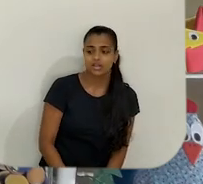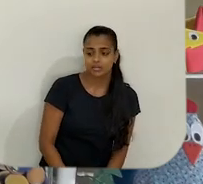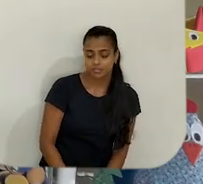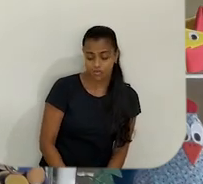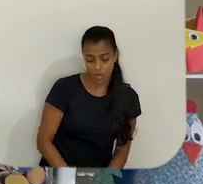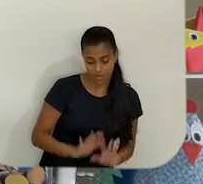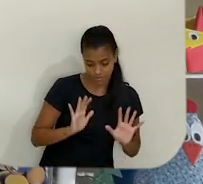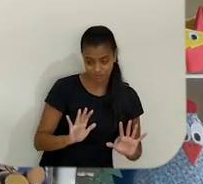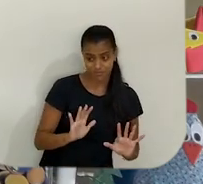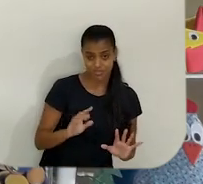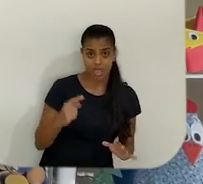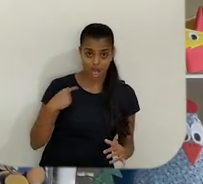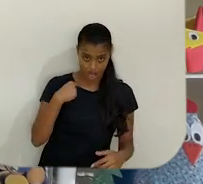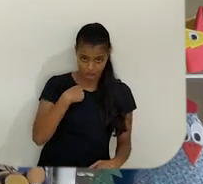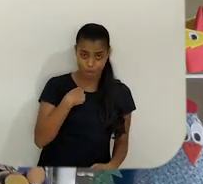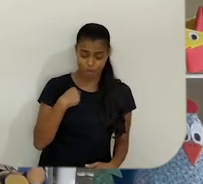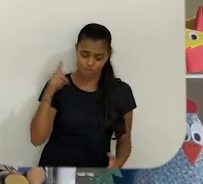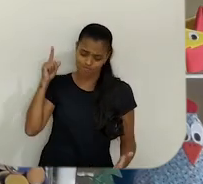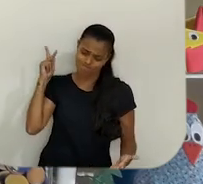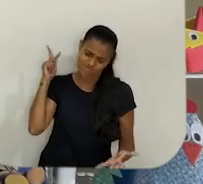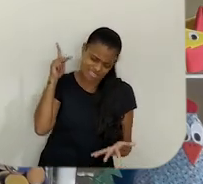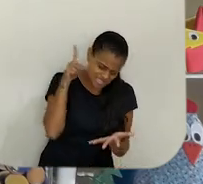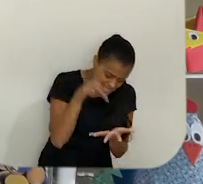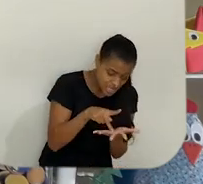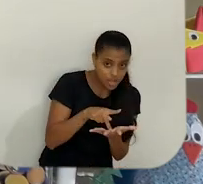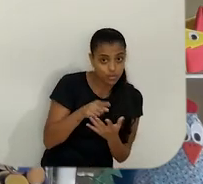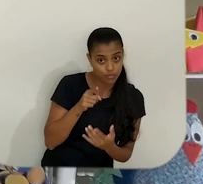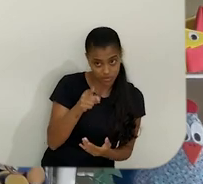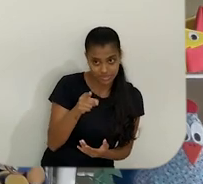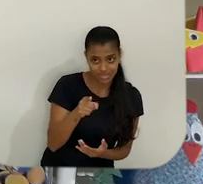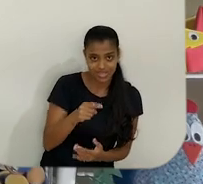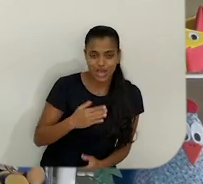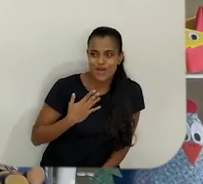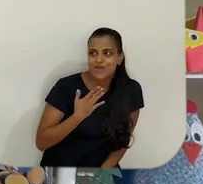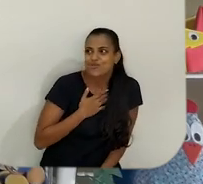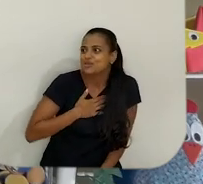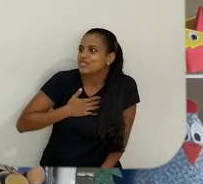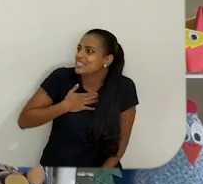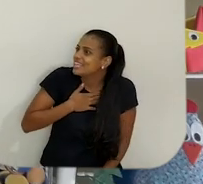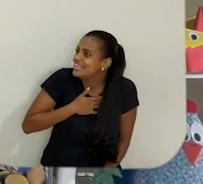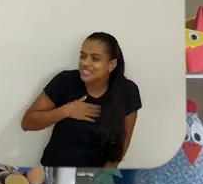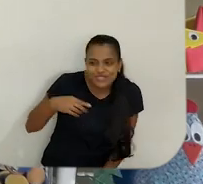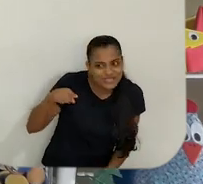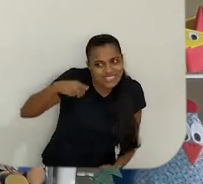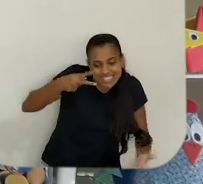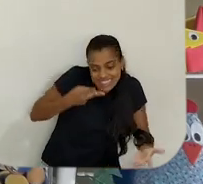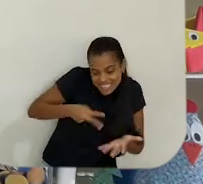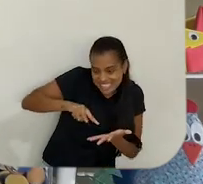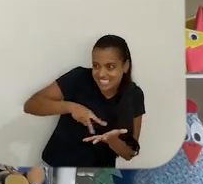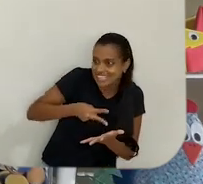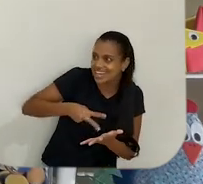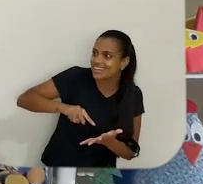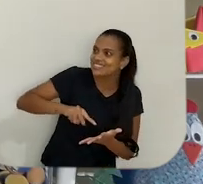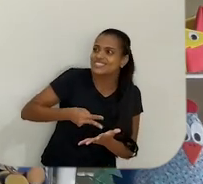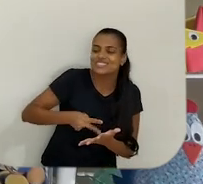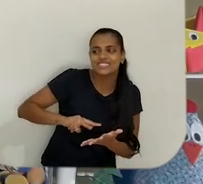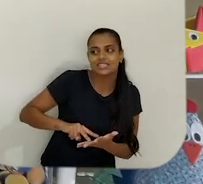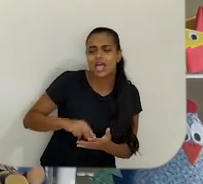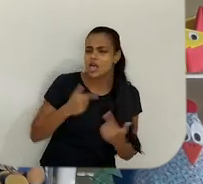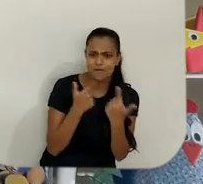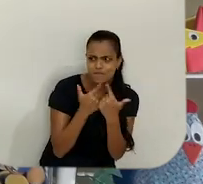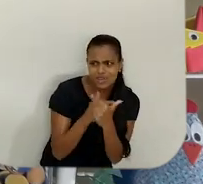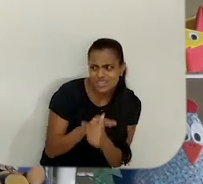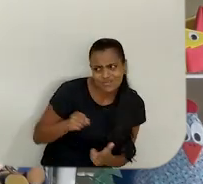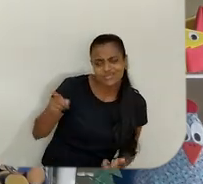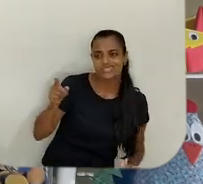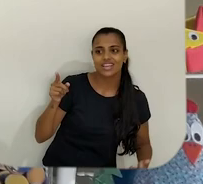bem eu estou sendo sincero eu gostei mesmo da sua Oi e o não vou rir de